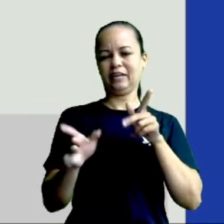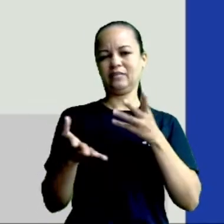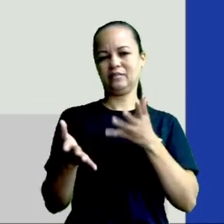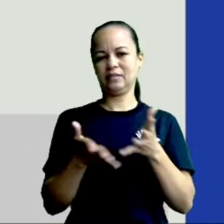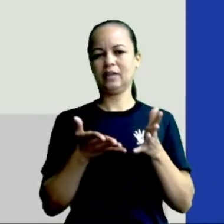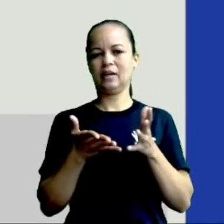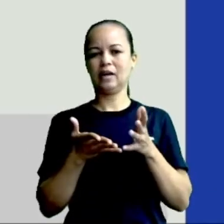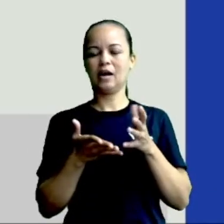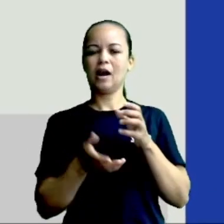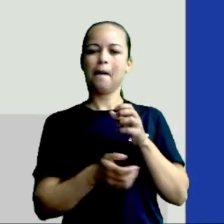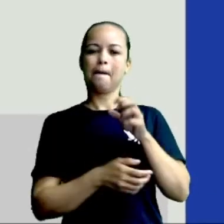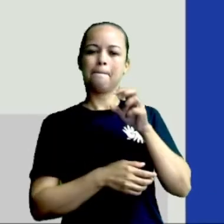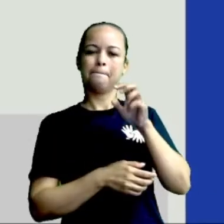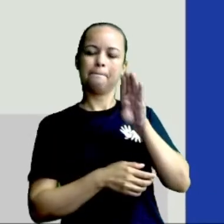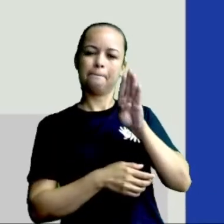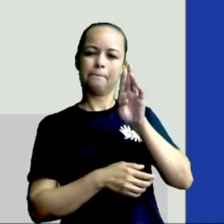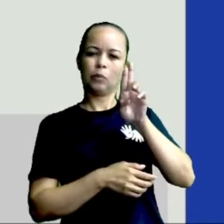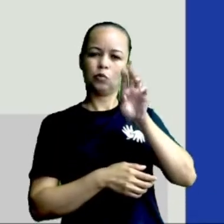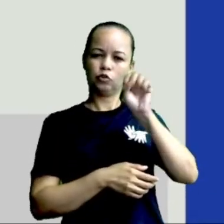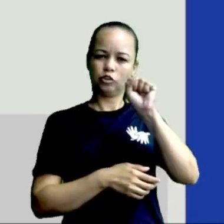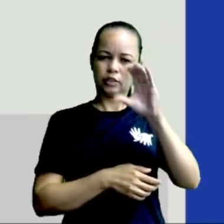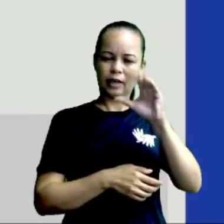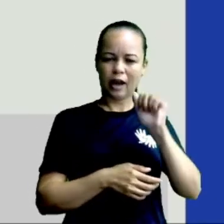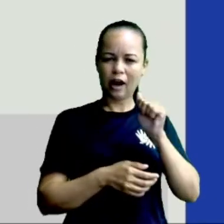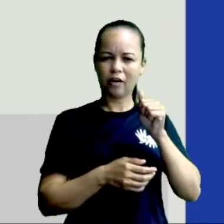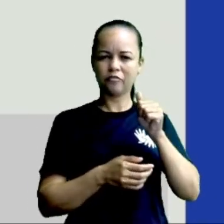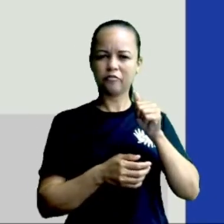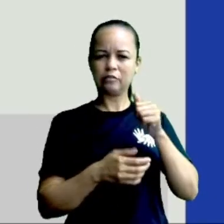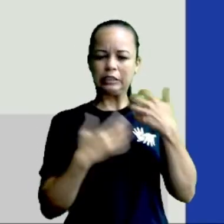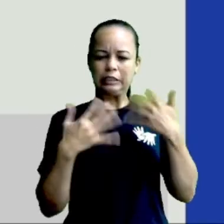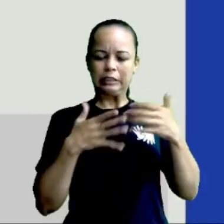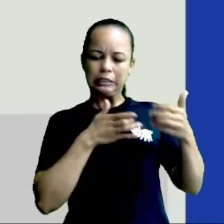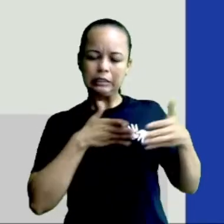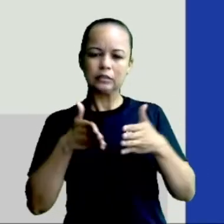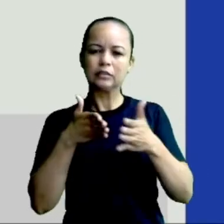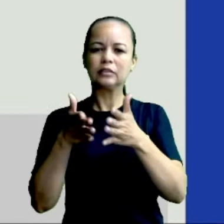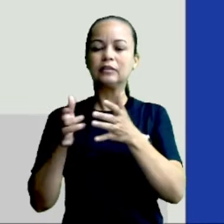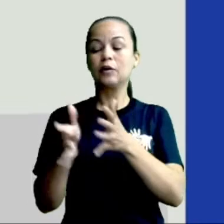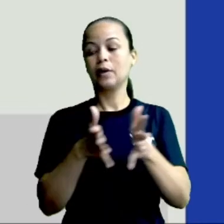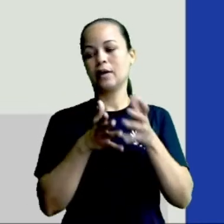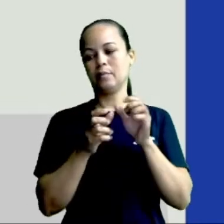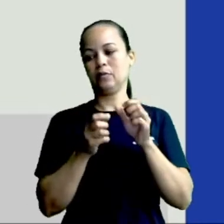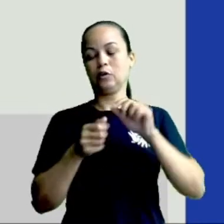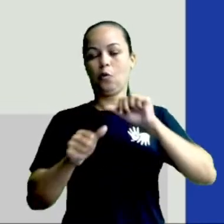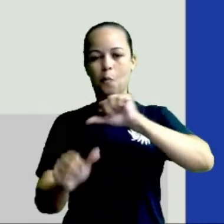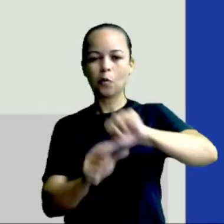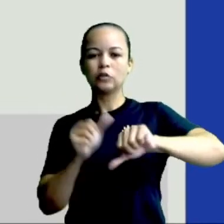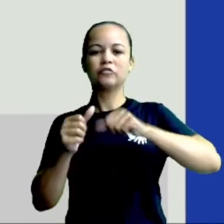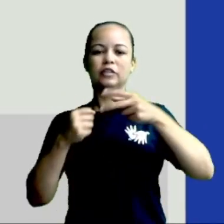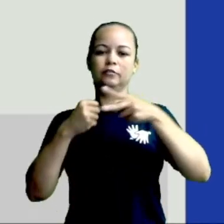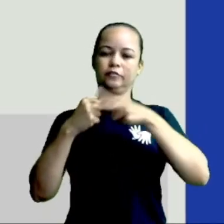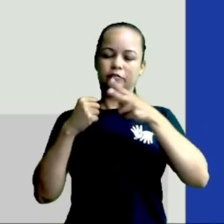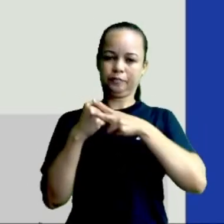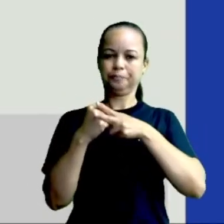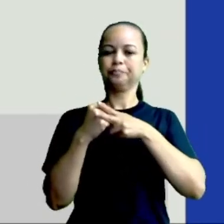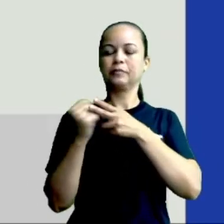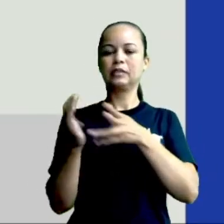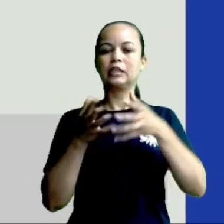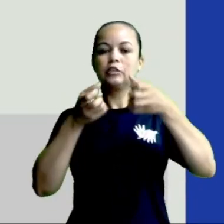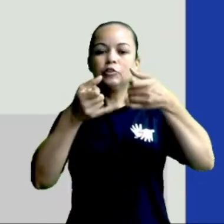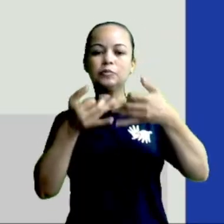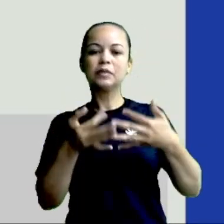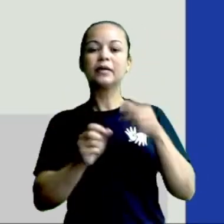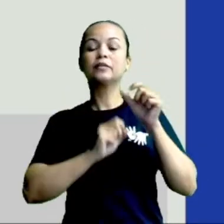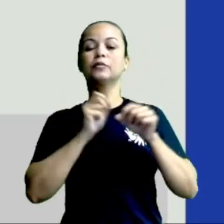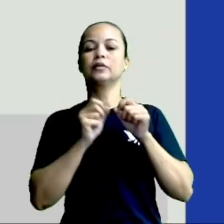digo buscava arduamente o seu caminho. Então aí eu estou modificando esse verbo, dando mais ênfase, dizendo que